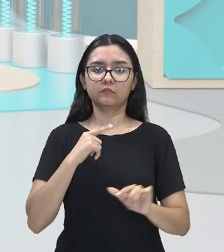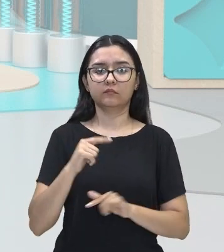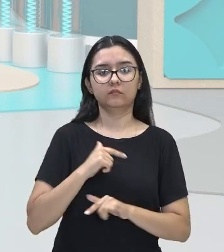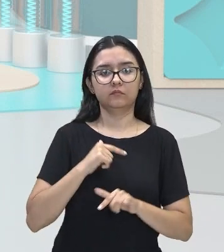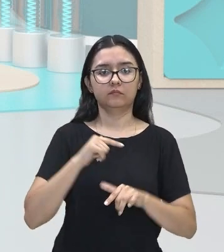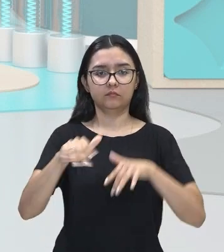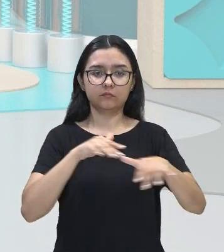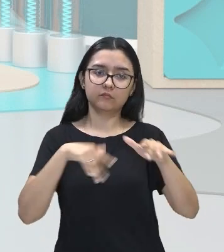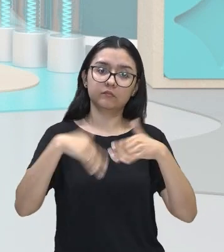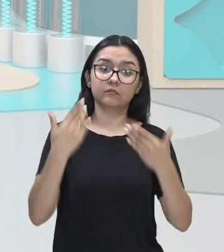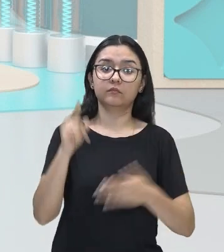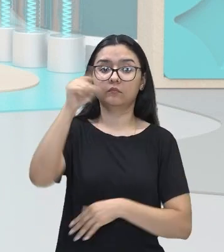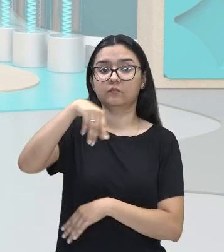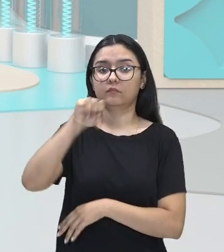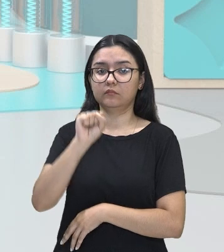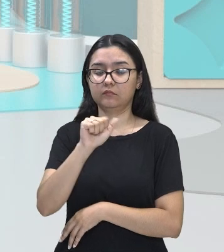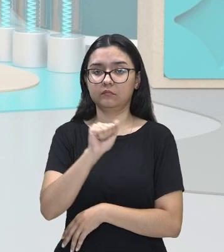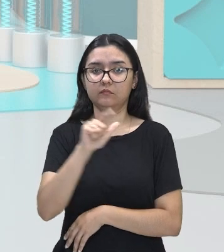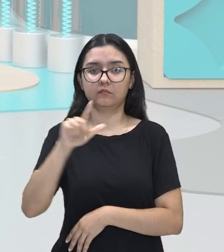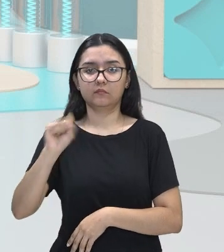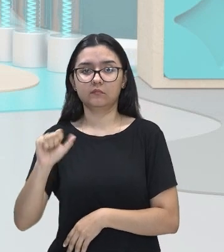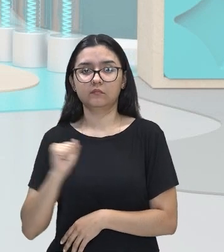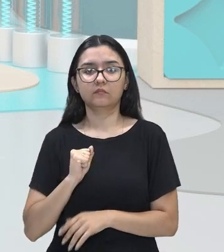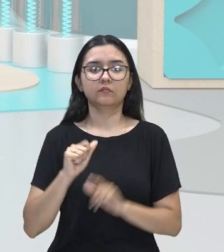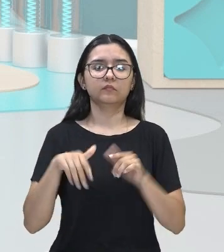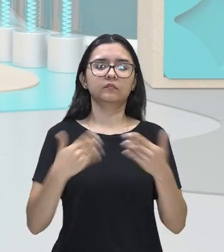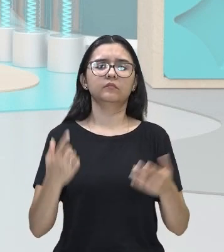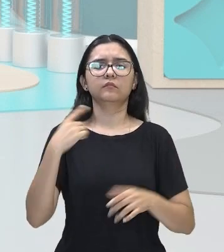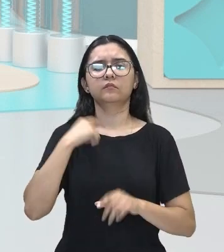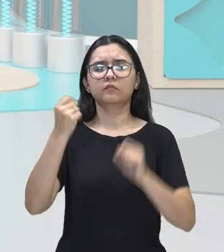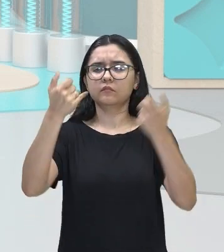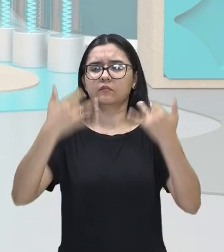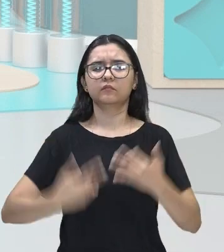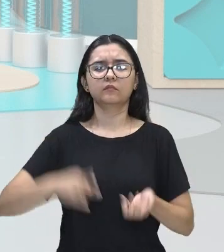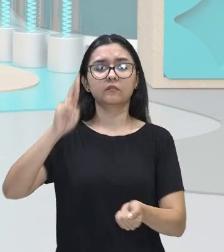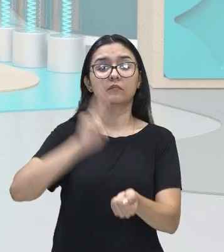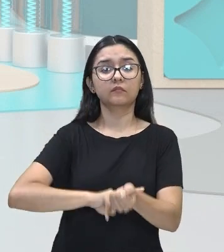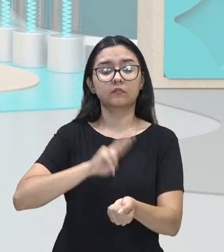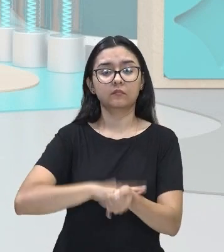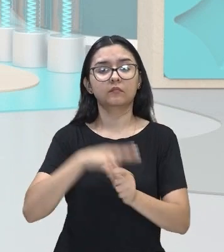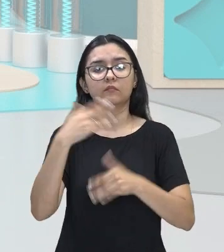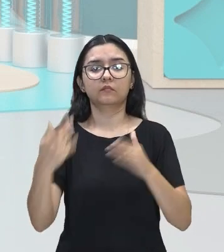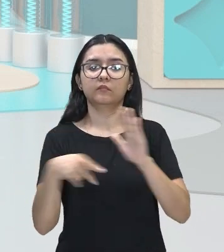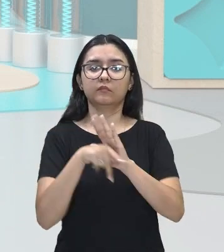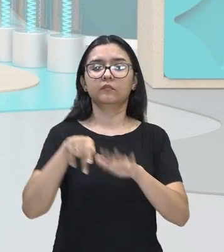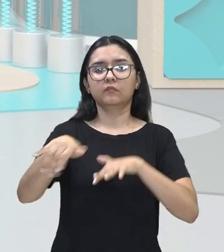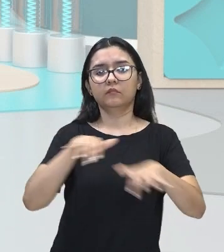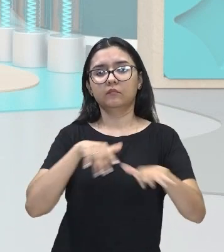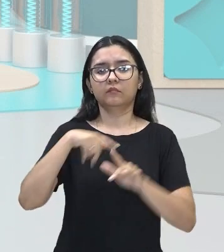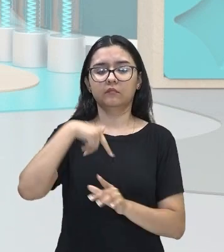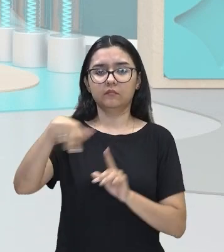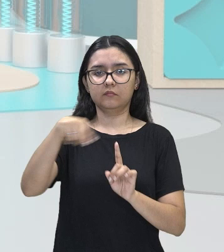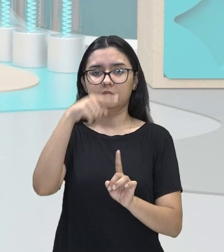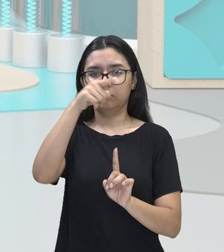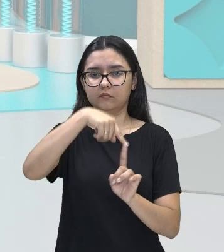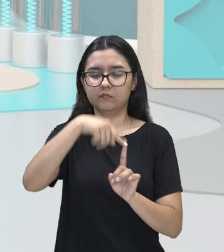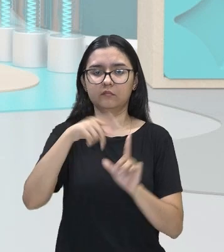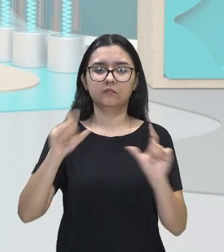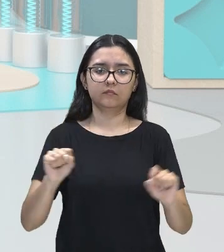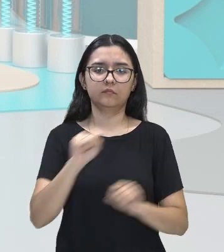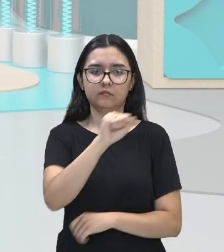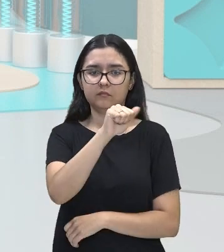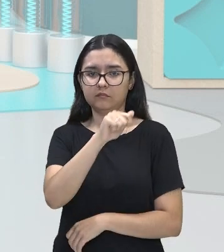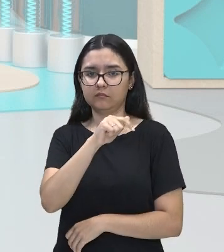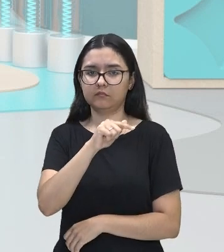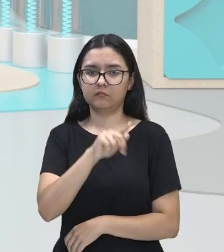ter a salsa. Se a gente for parar para falar do ritmo, por exemplo, olha só, a salsa ela é caracterizada por uma